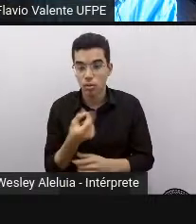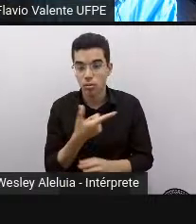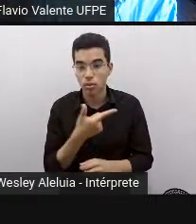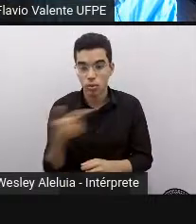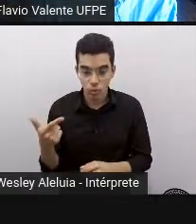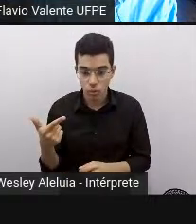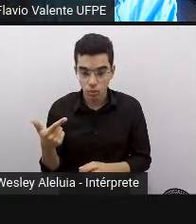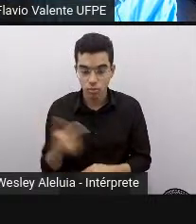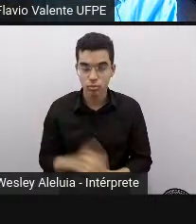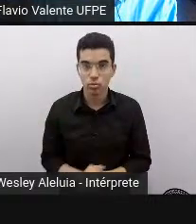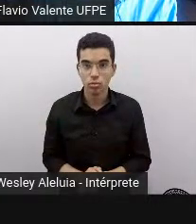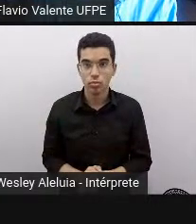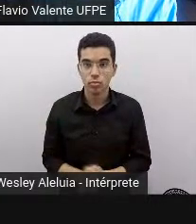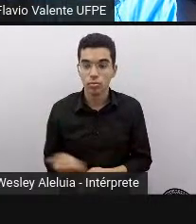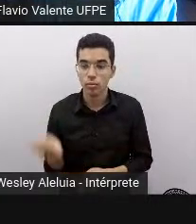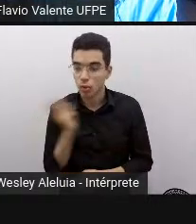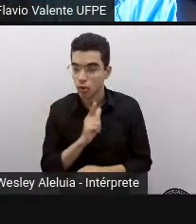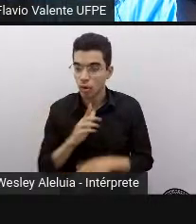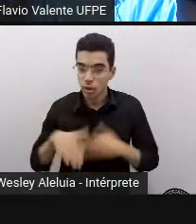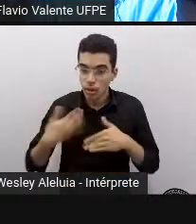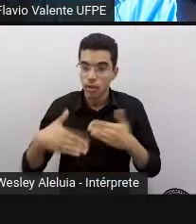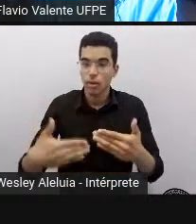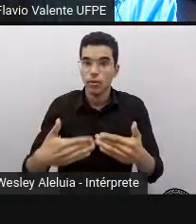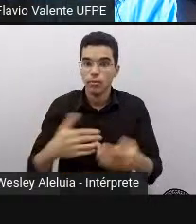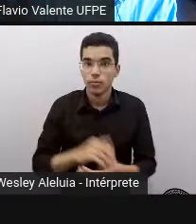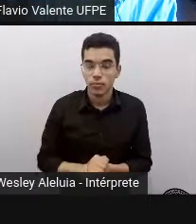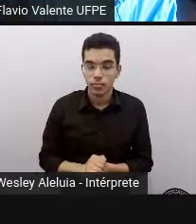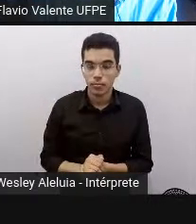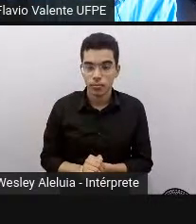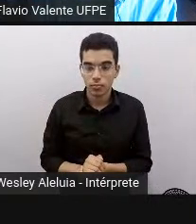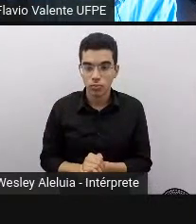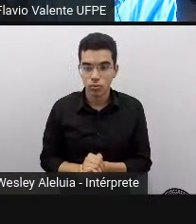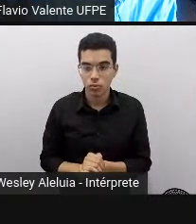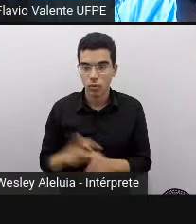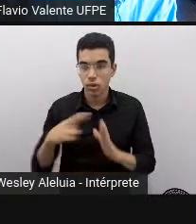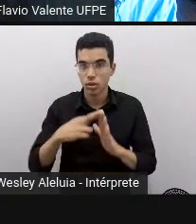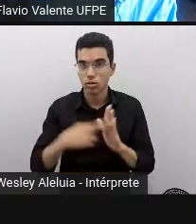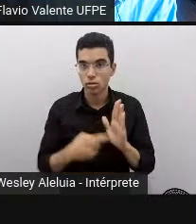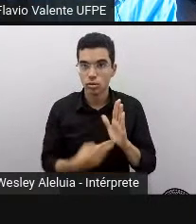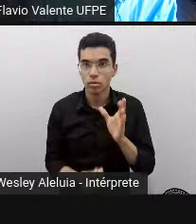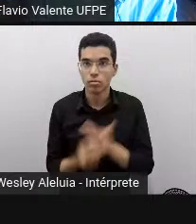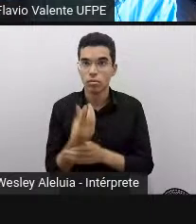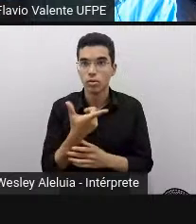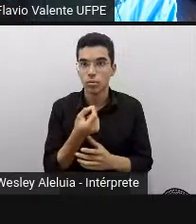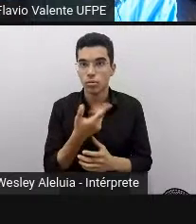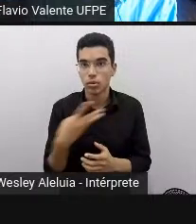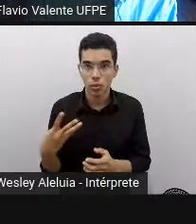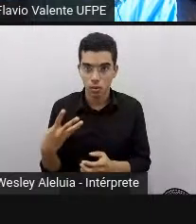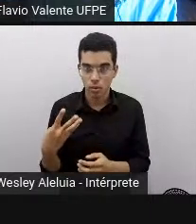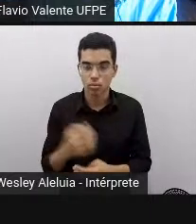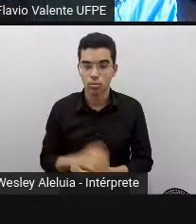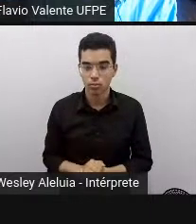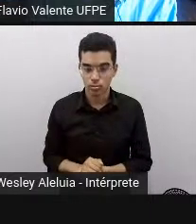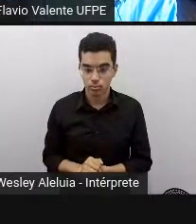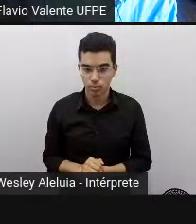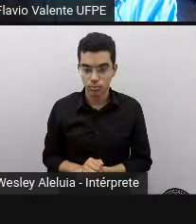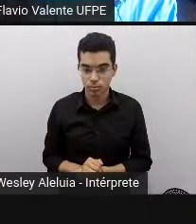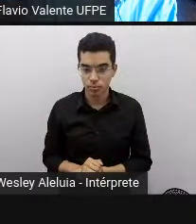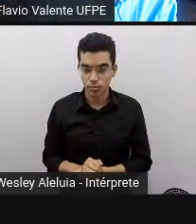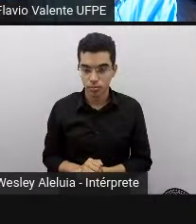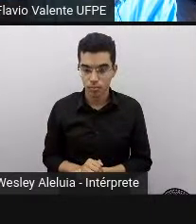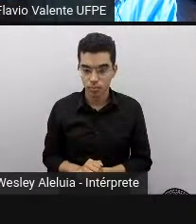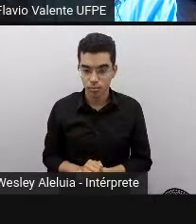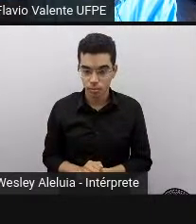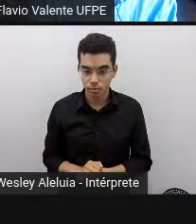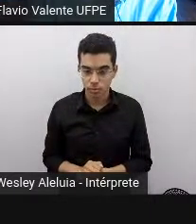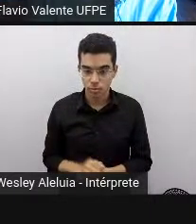em 2004. As diretrizes voluntárias são um manancial de informações fundamental para o núcleo do